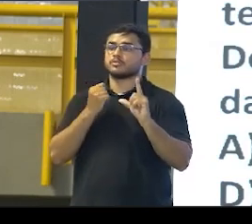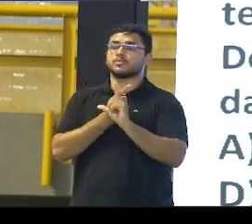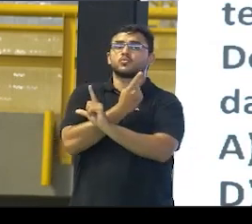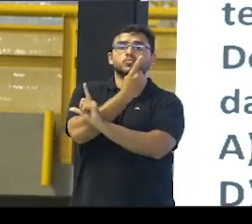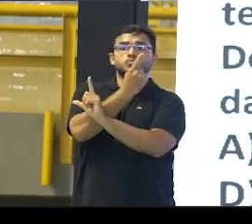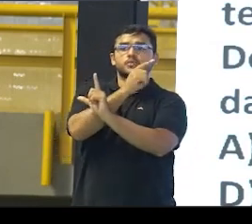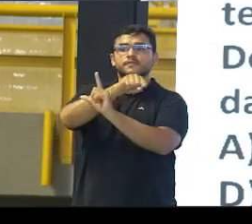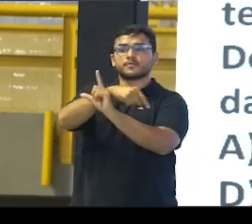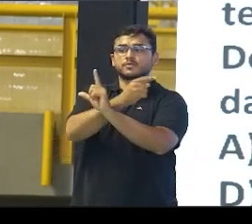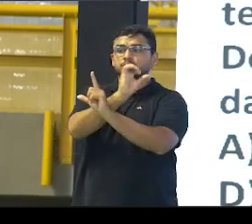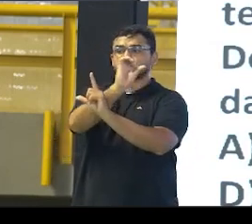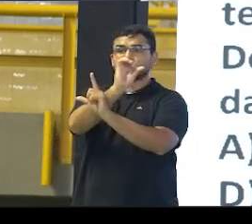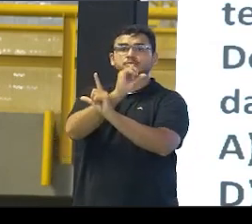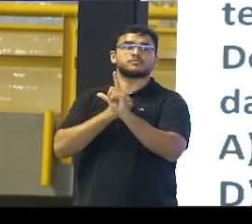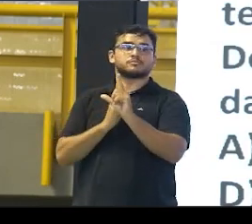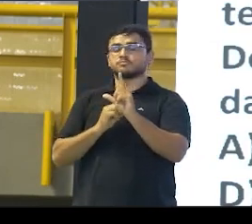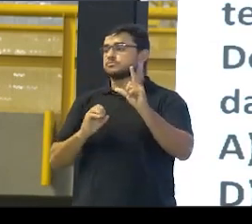8 por